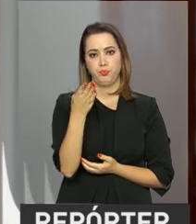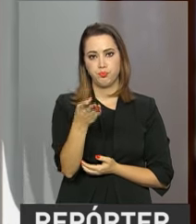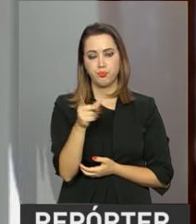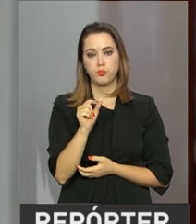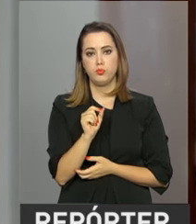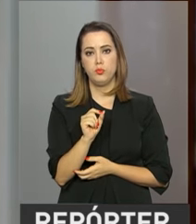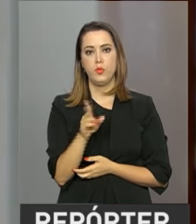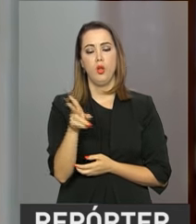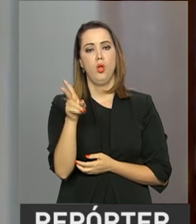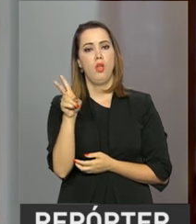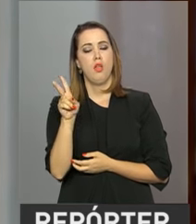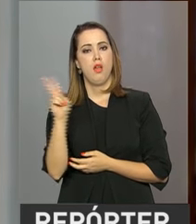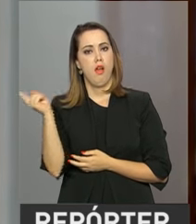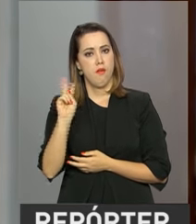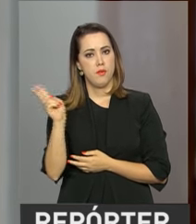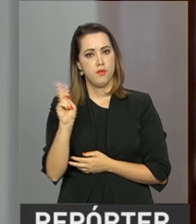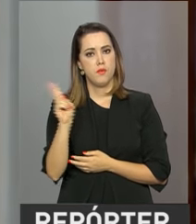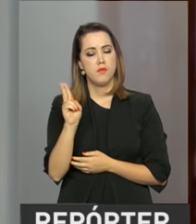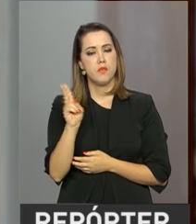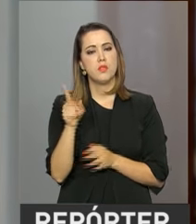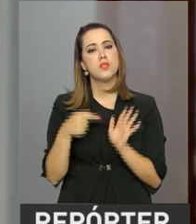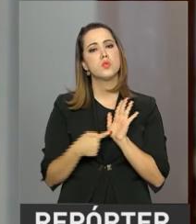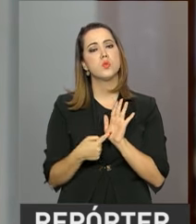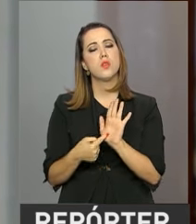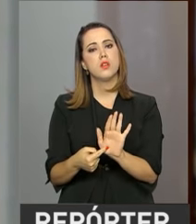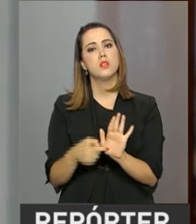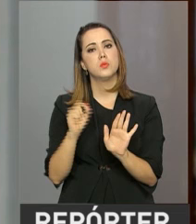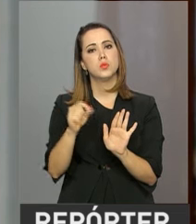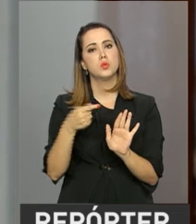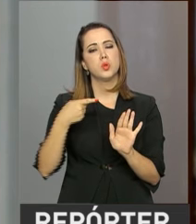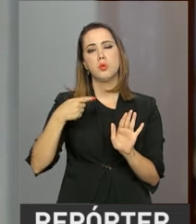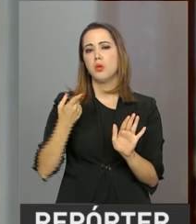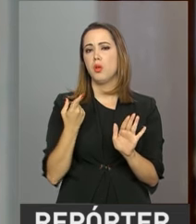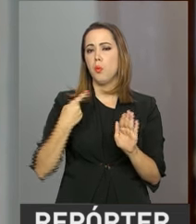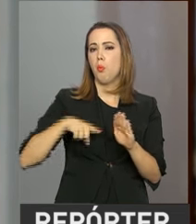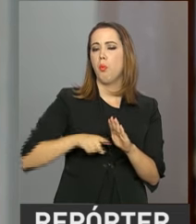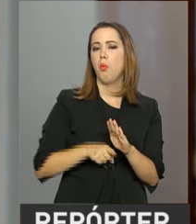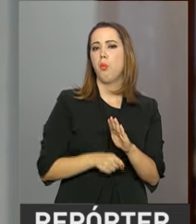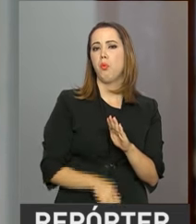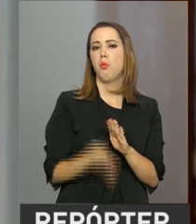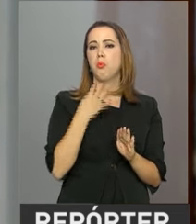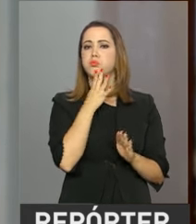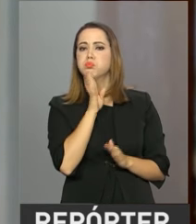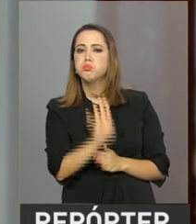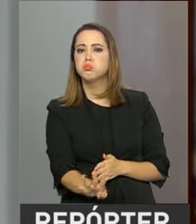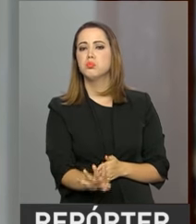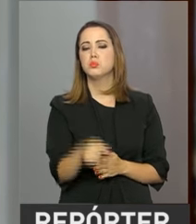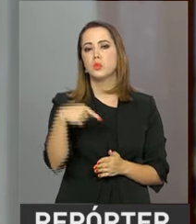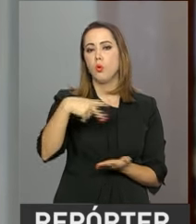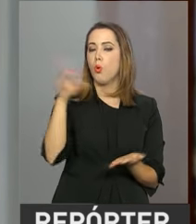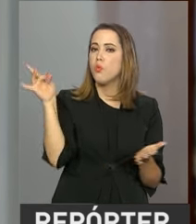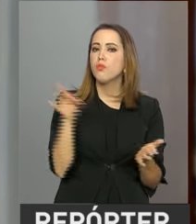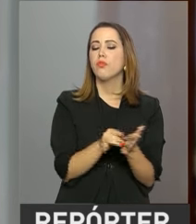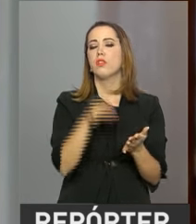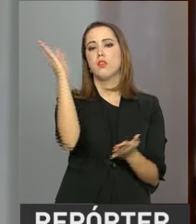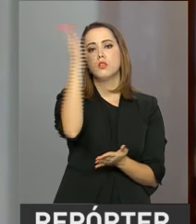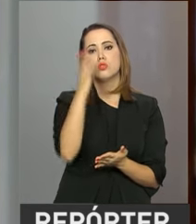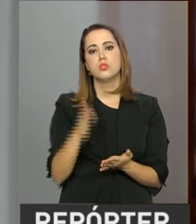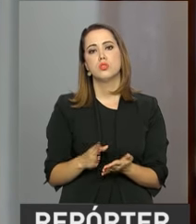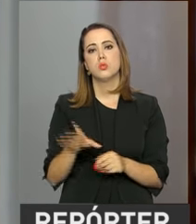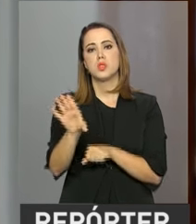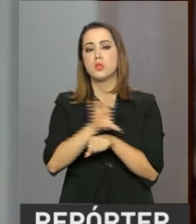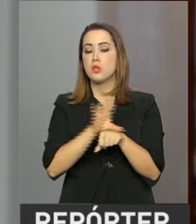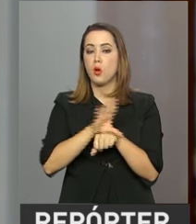governo venezuelano reflete, em primeiro lugar, um profundo desconhecimento da realidade do Brasil, da